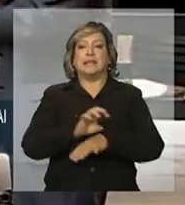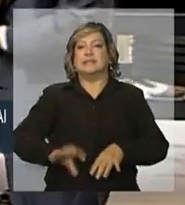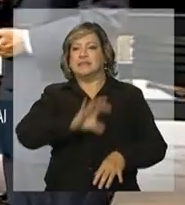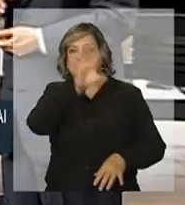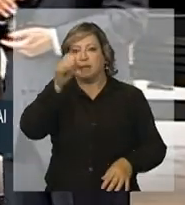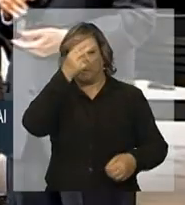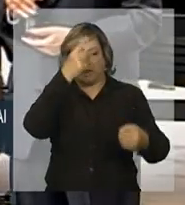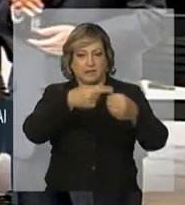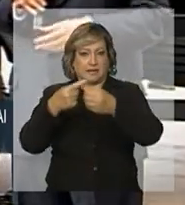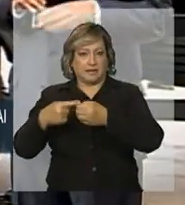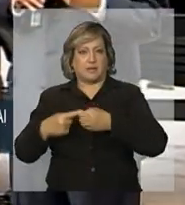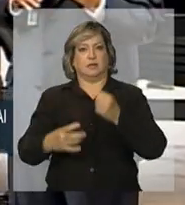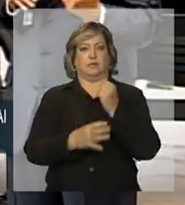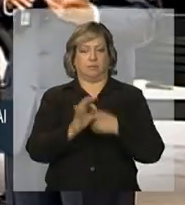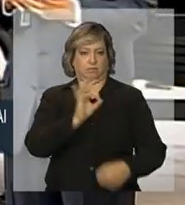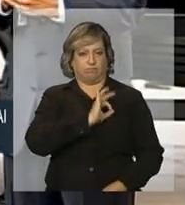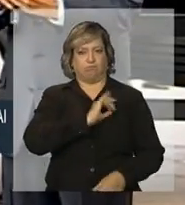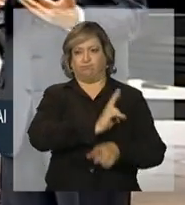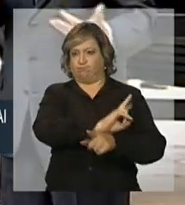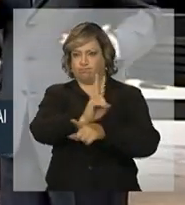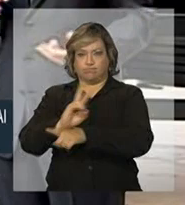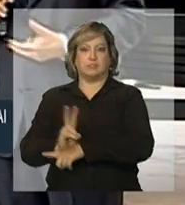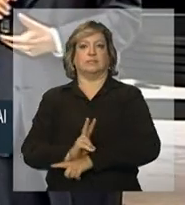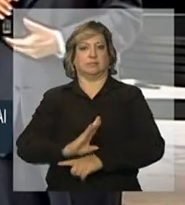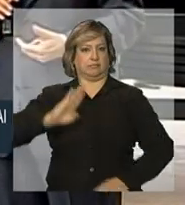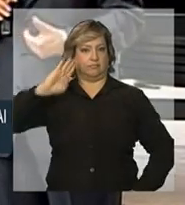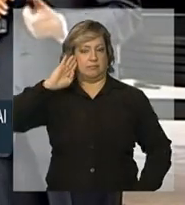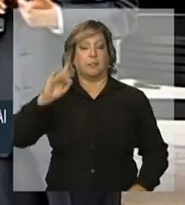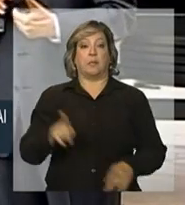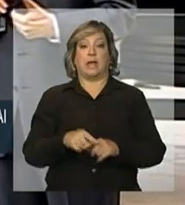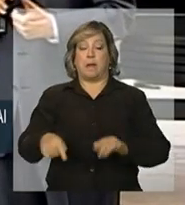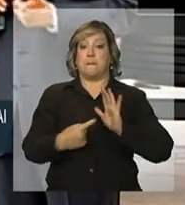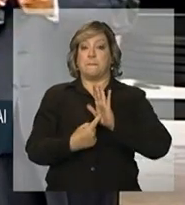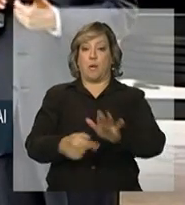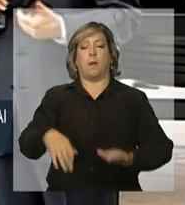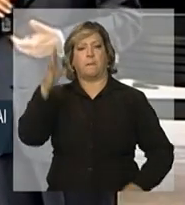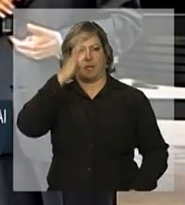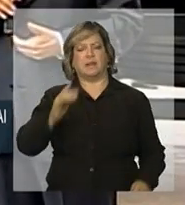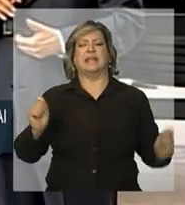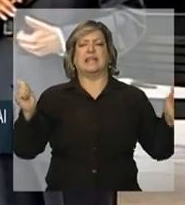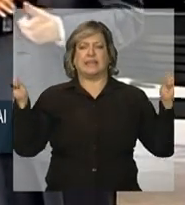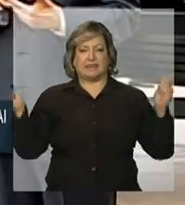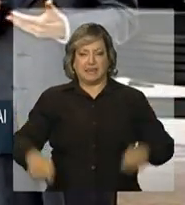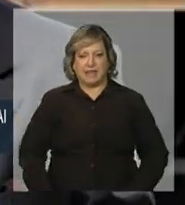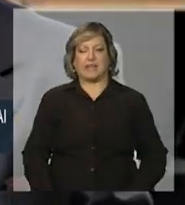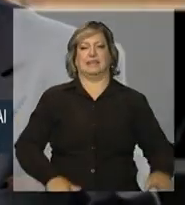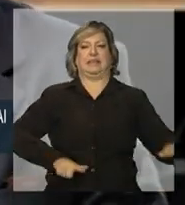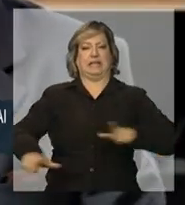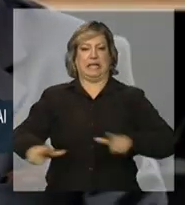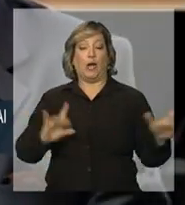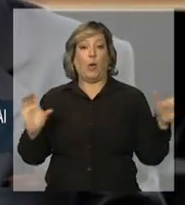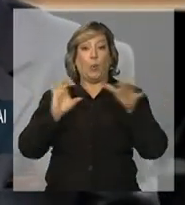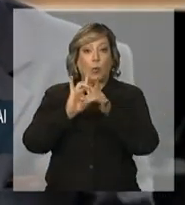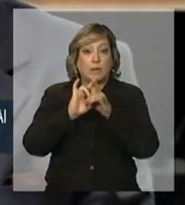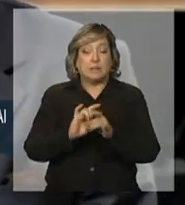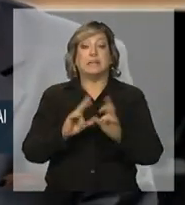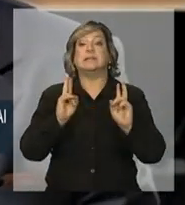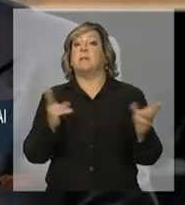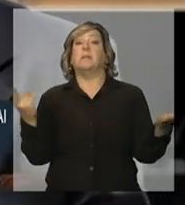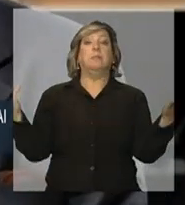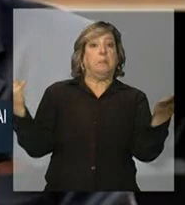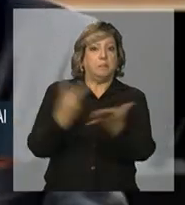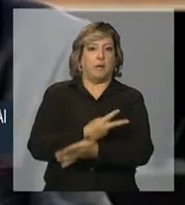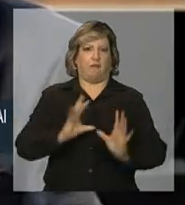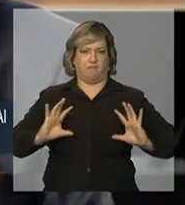e municipais de segurança pública. Eu acho que essa é uma demonstração de que o Brasil é capaz de agir unido sempre que se trata de um